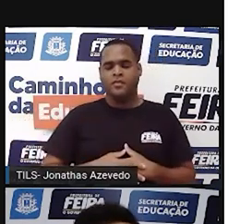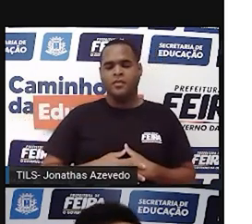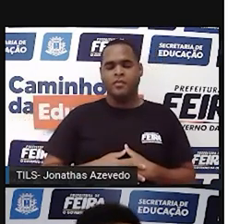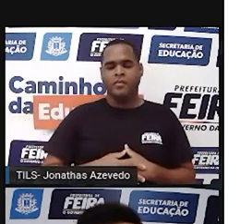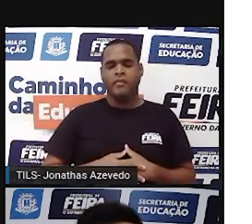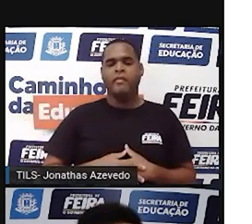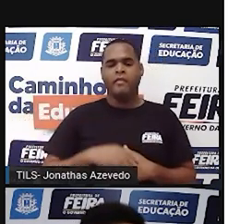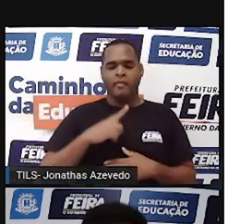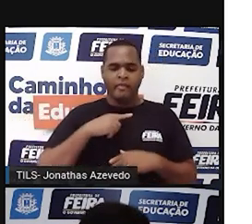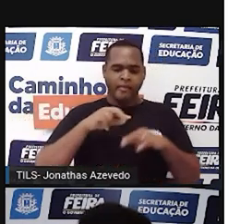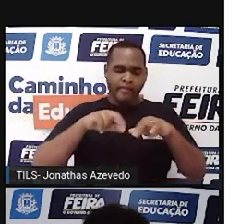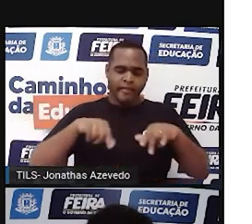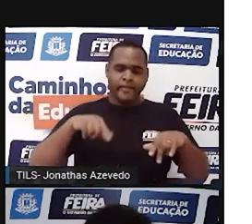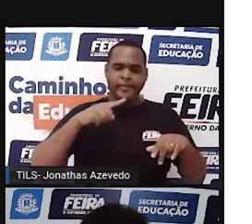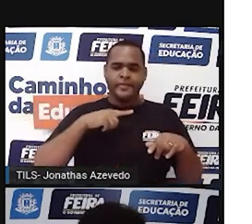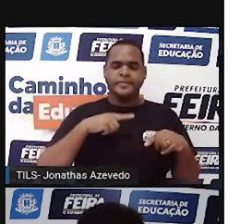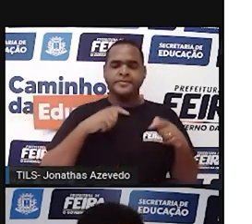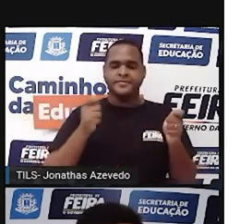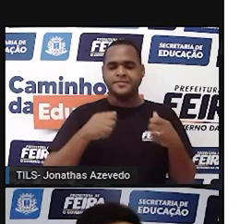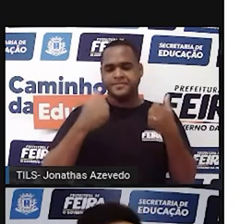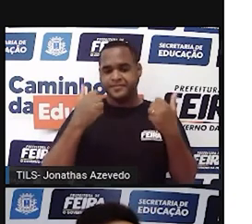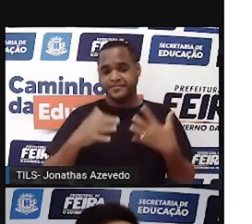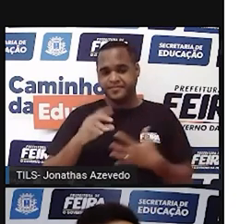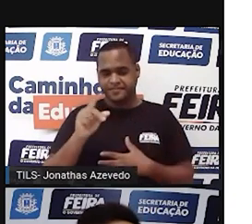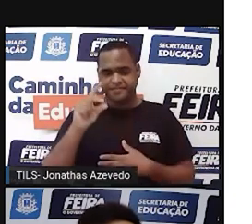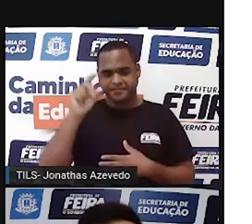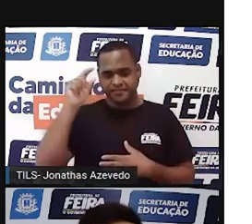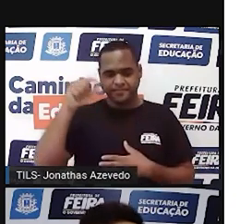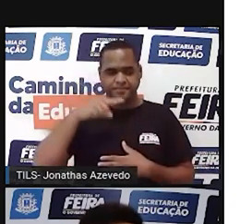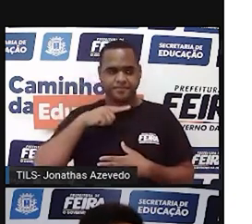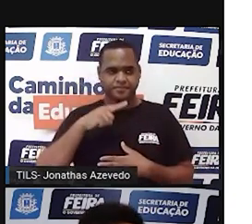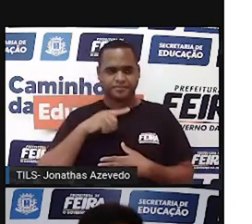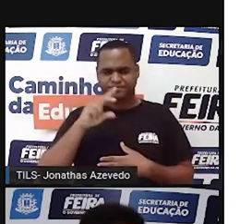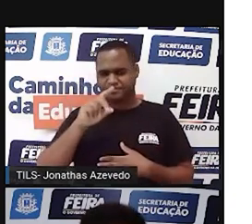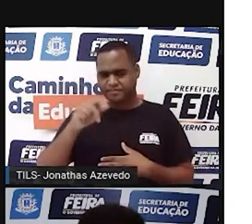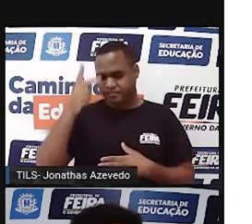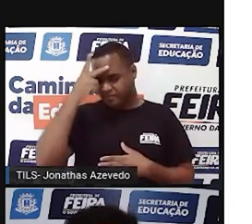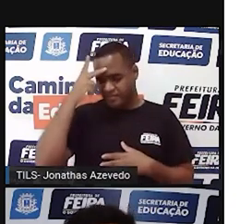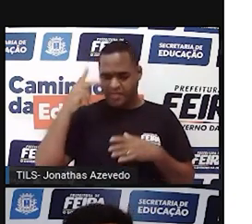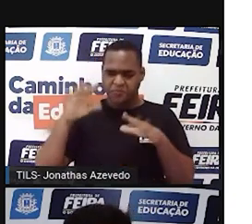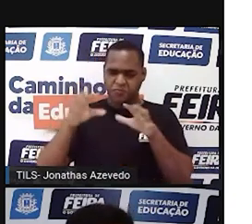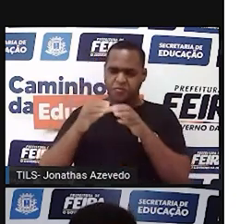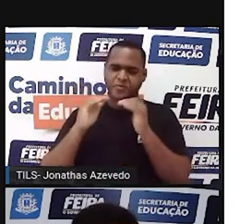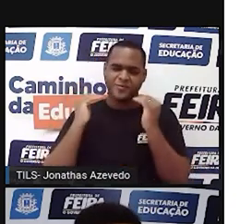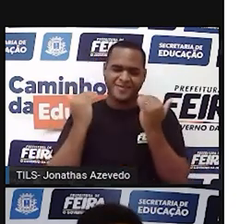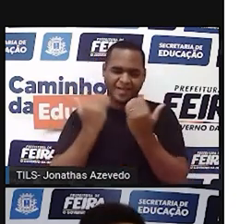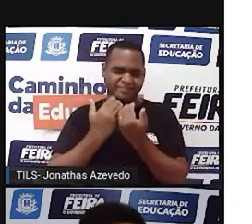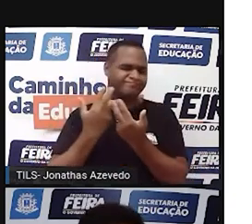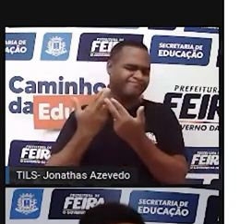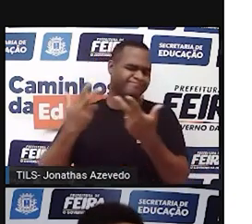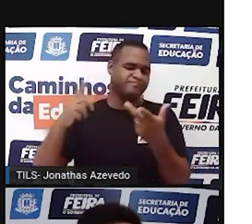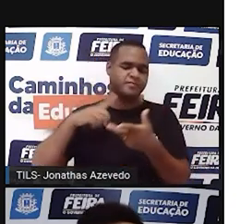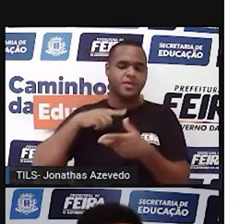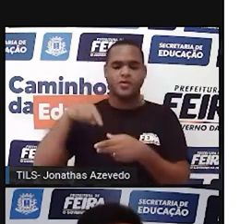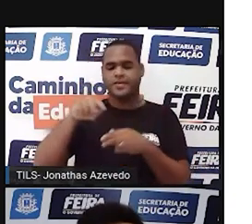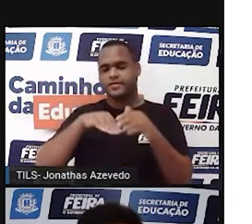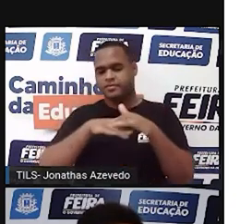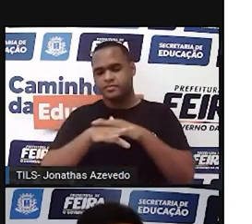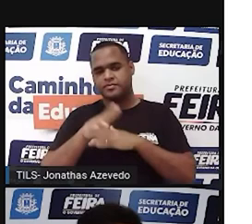formas de medidas de, né, muito tempo atrás, de civilizações bem antigas, e a gente ainda costuma